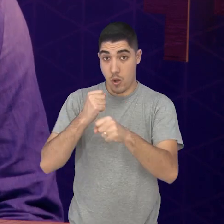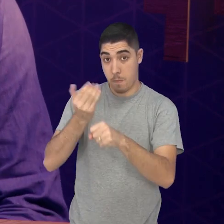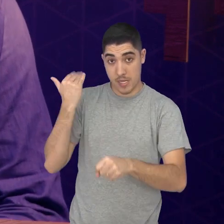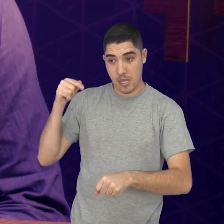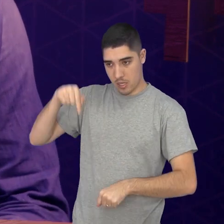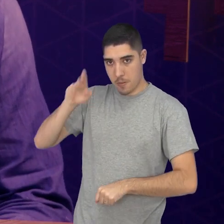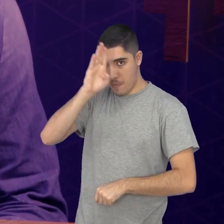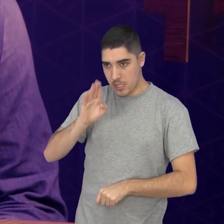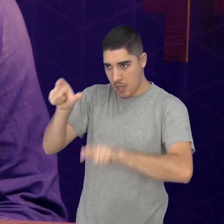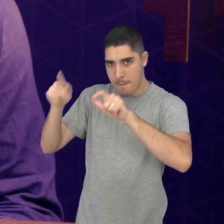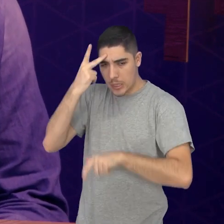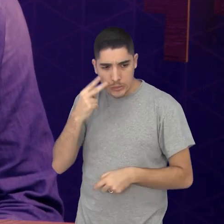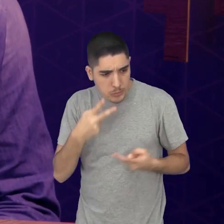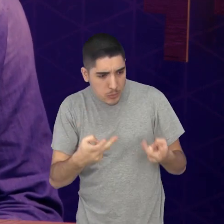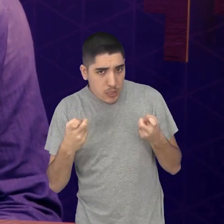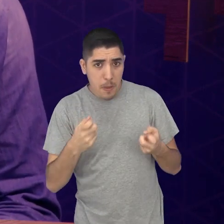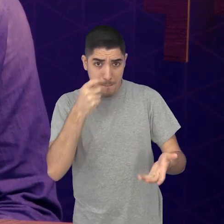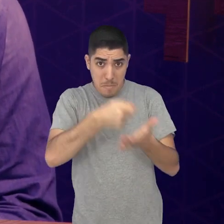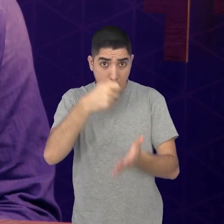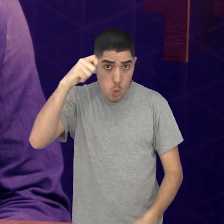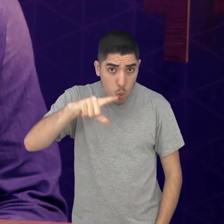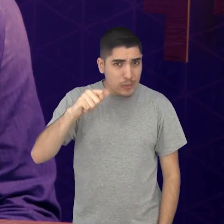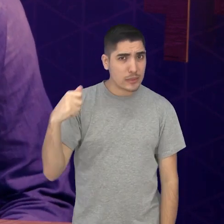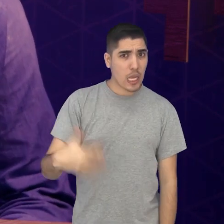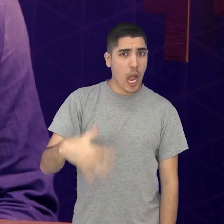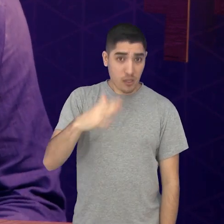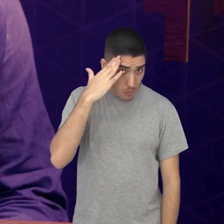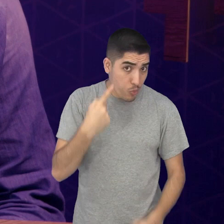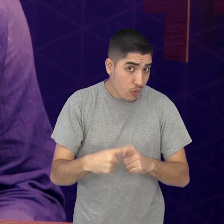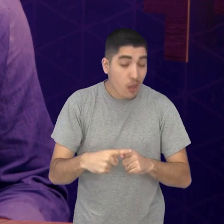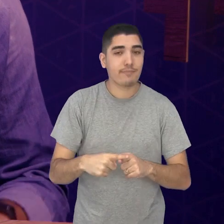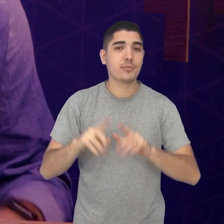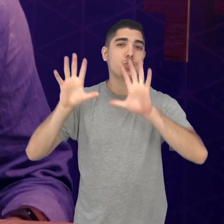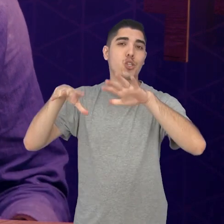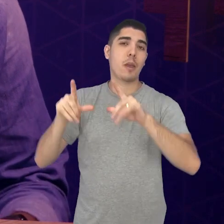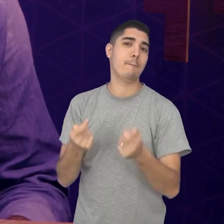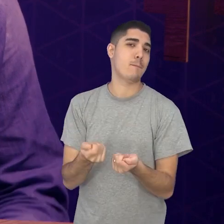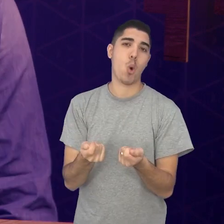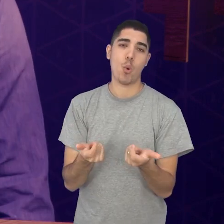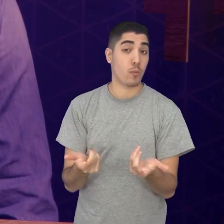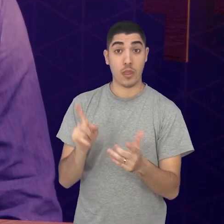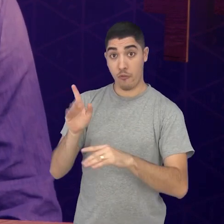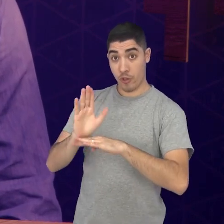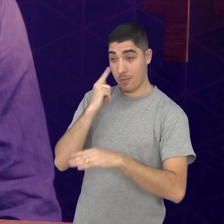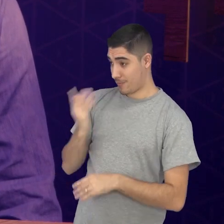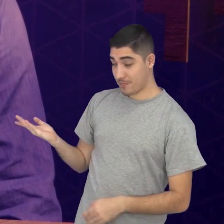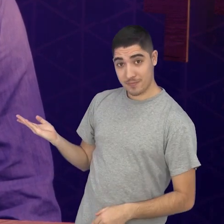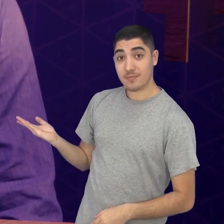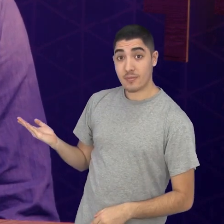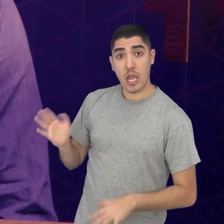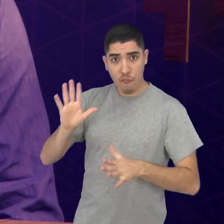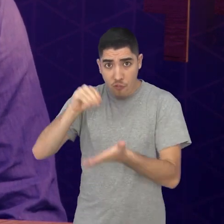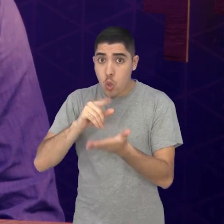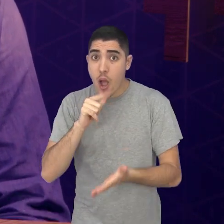No ano passado, o brasileiro viu a conta de luz ficar mais alta do que nunca. E sabe por quê? Porque choveu pouco. E lá no Mundo de Monstros